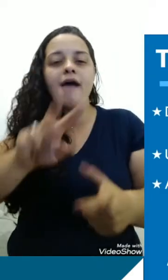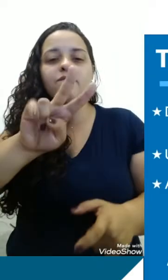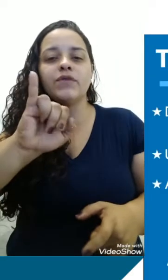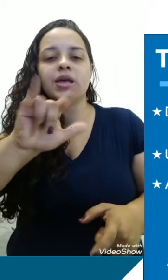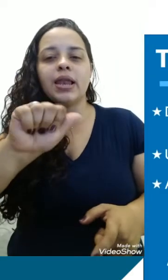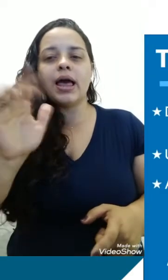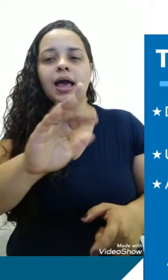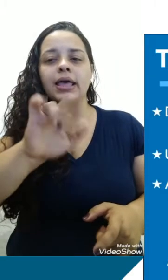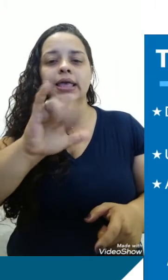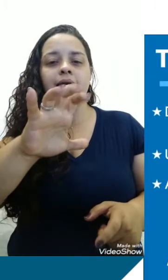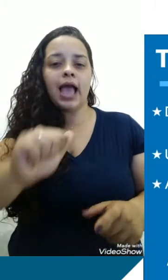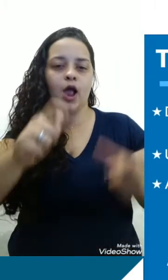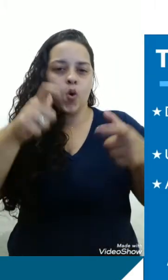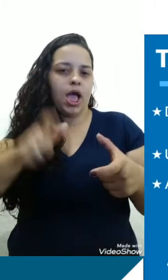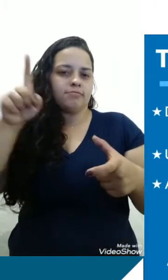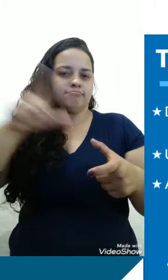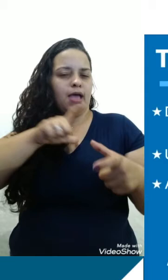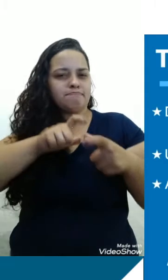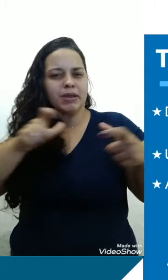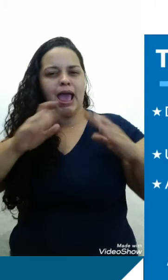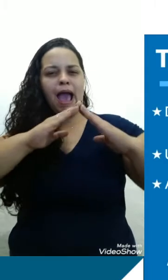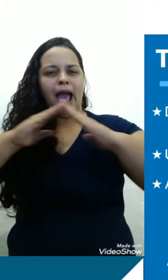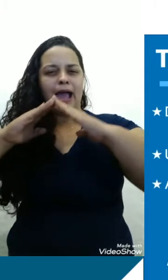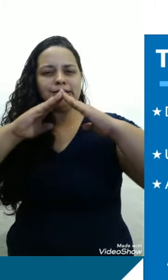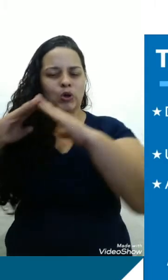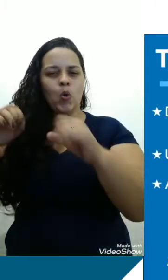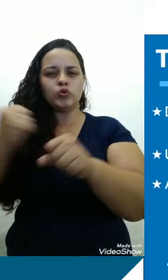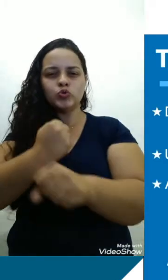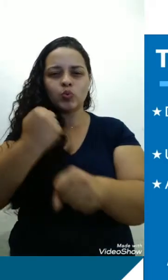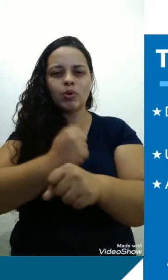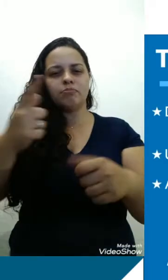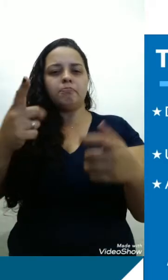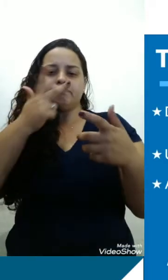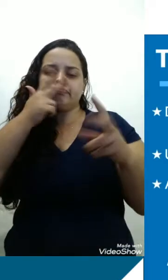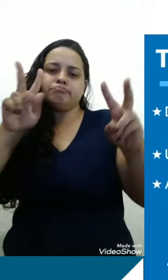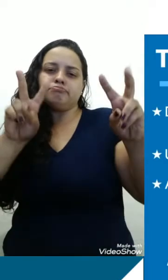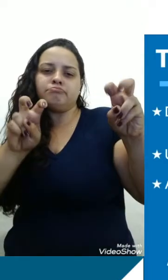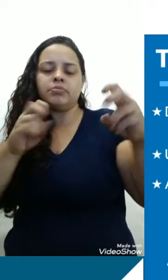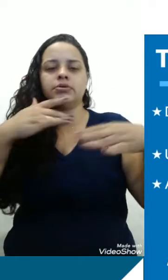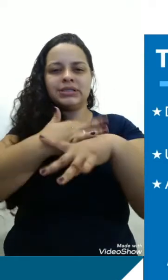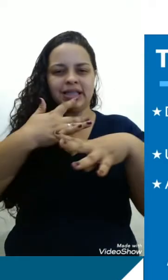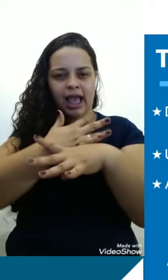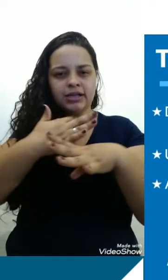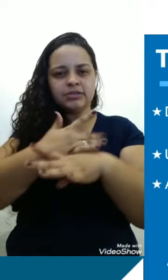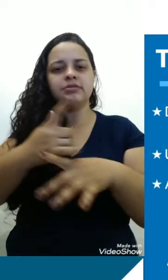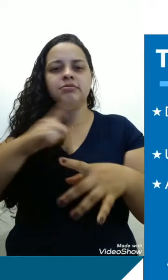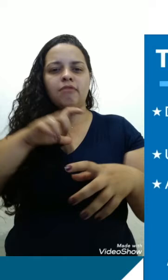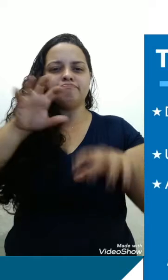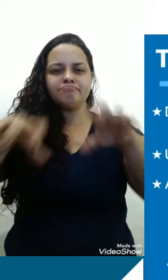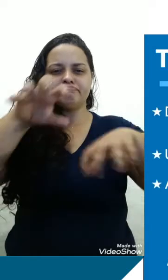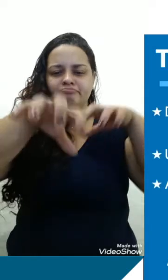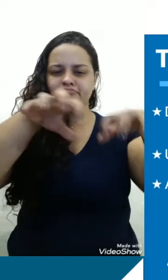a mineração ela vai gerar um crescimento dos centros urbanos e também de todos os setores